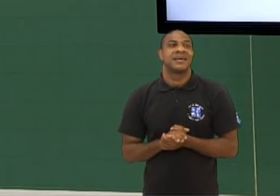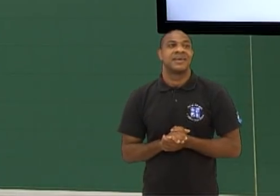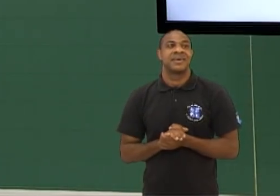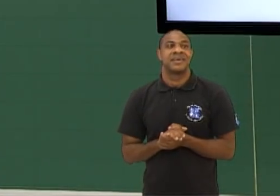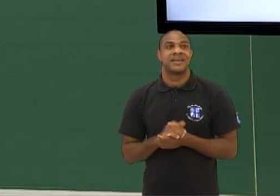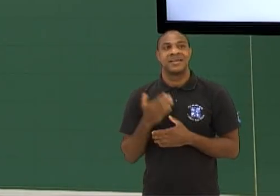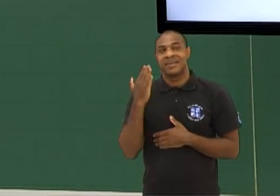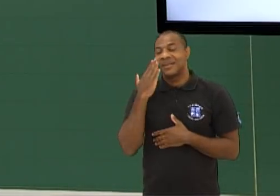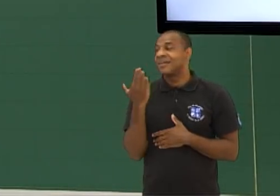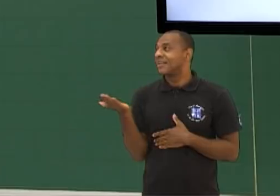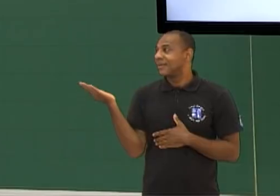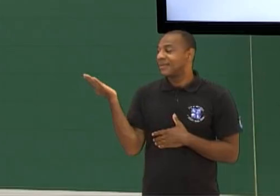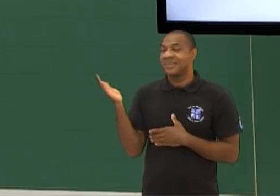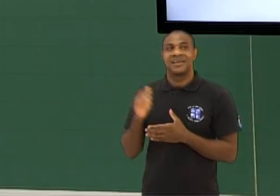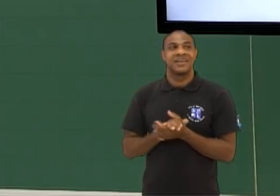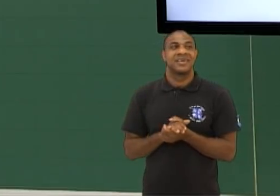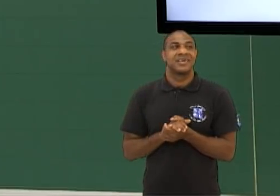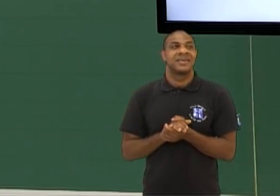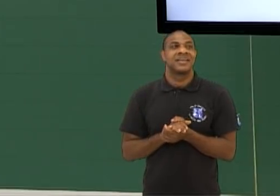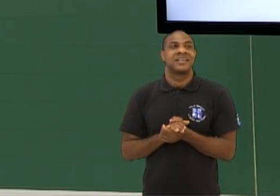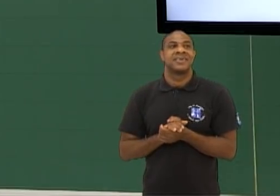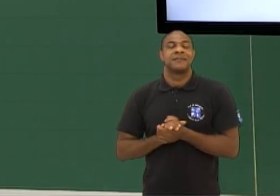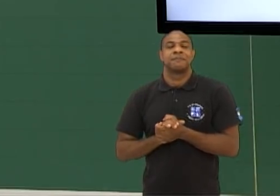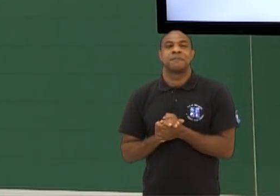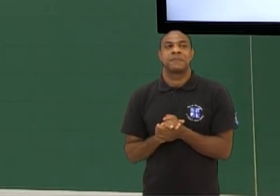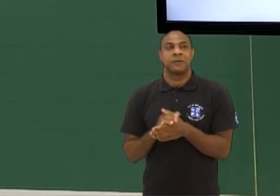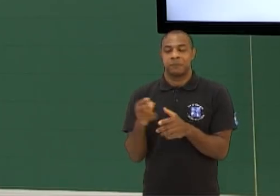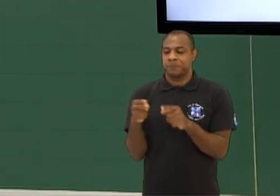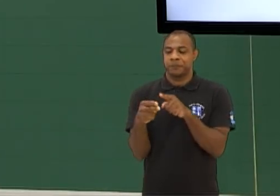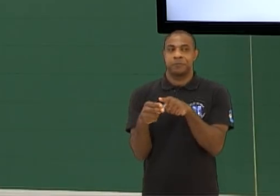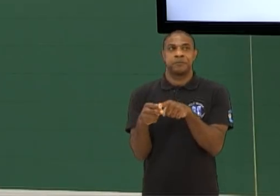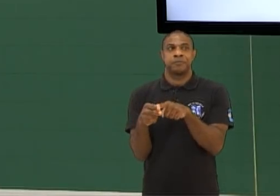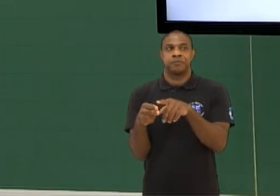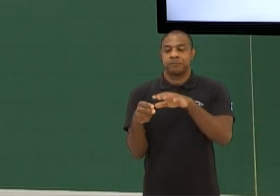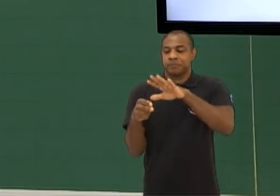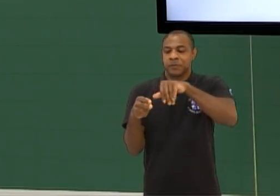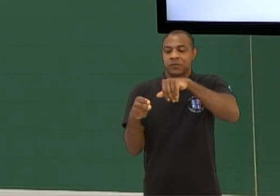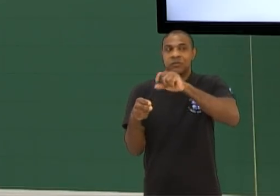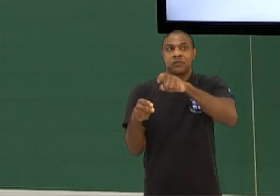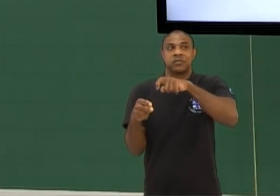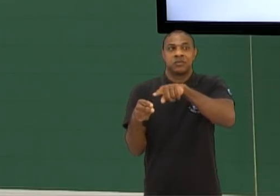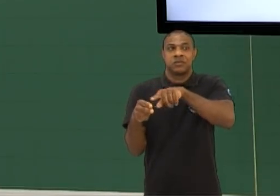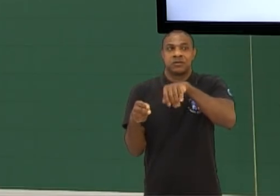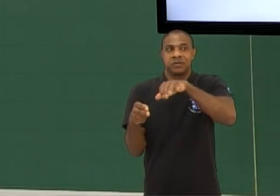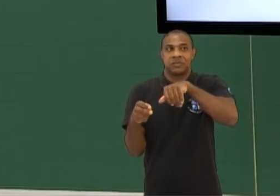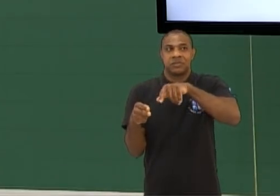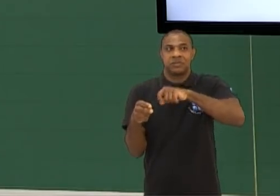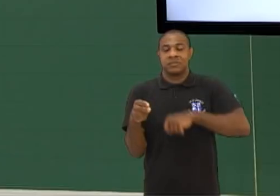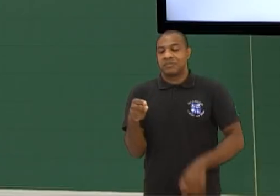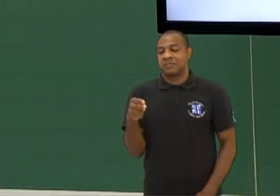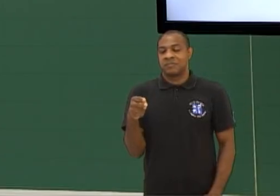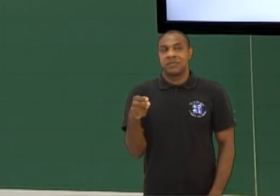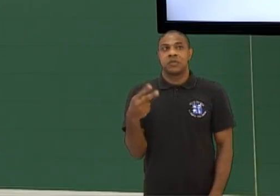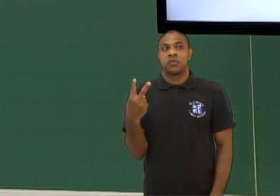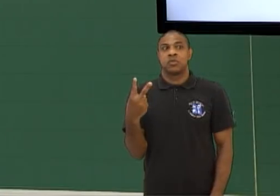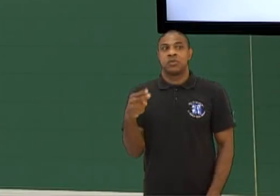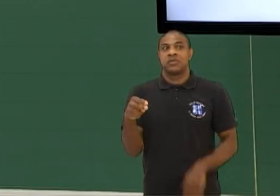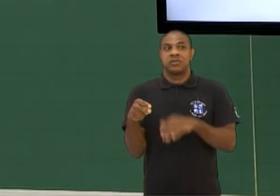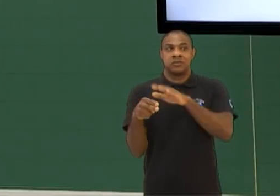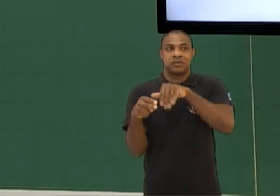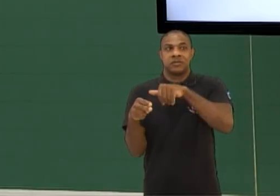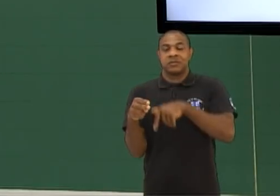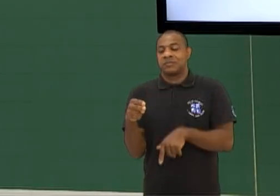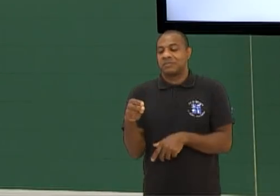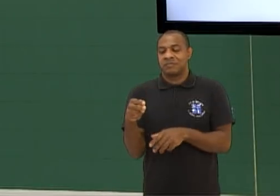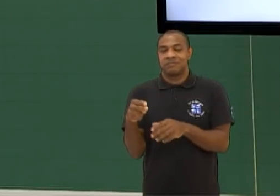2x, porque eu quero x incógnito só no primeiro membro. Então, eu vou fazer 6x, só que se eu tirar o 2x de lá, eu